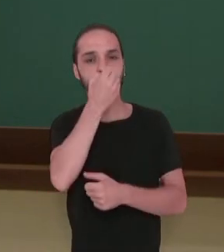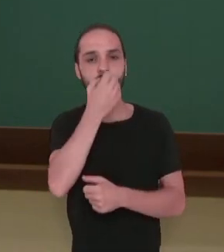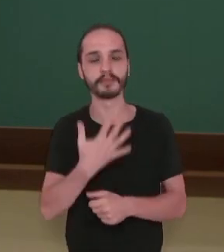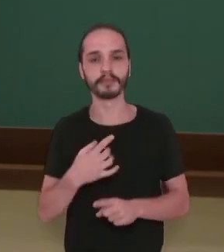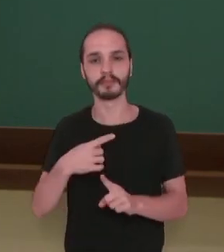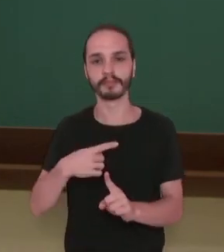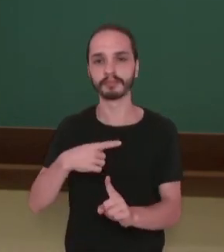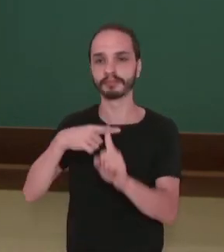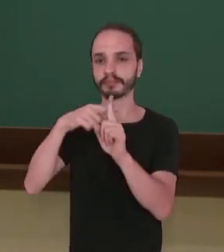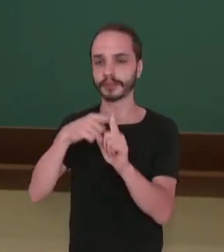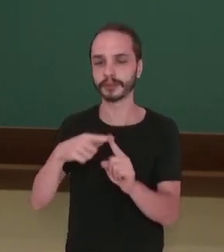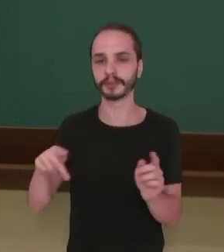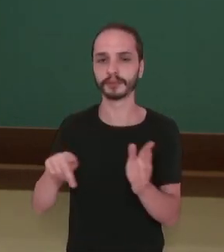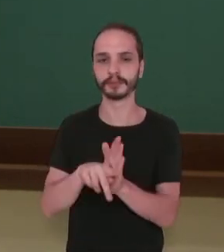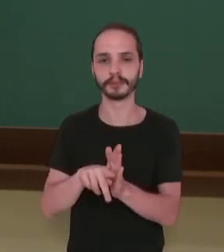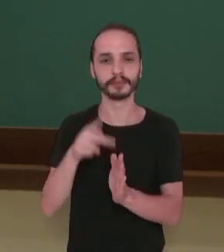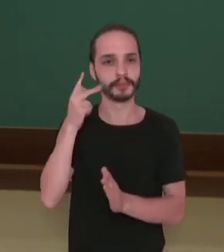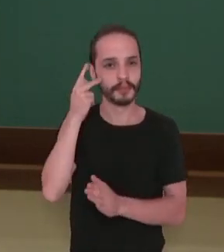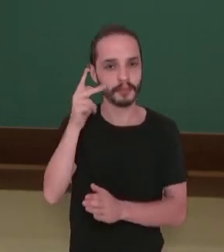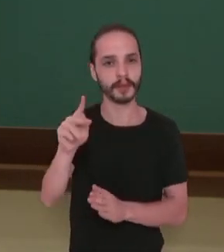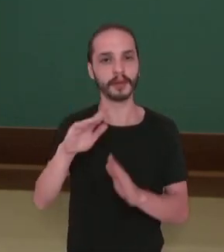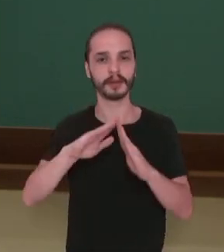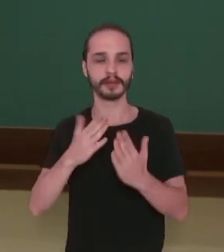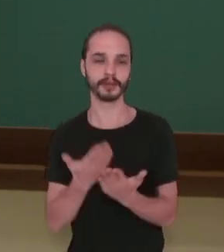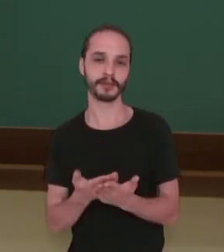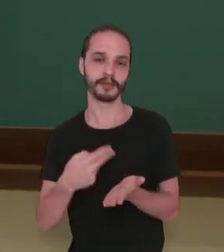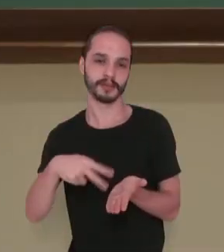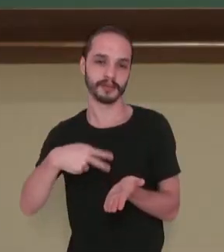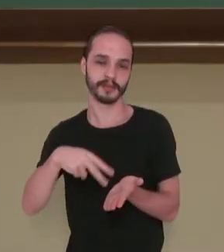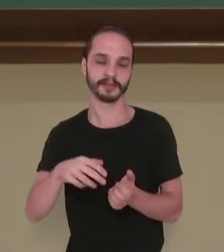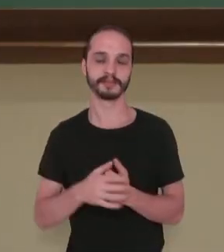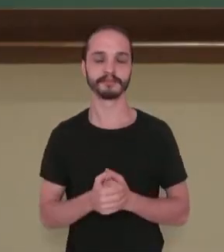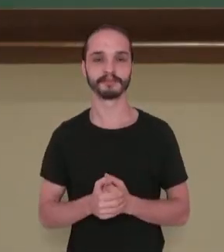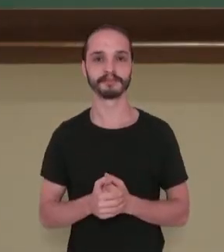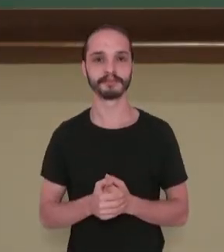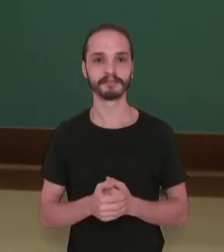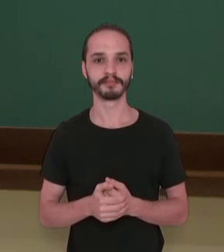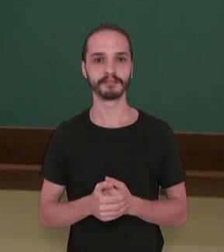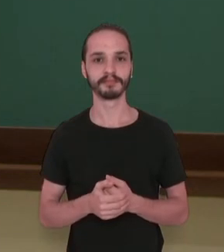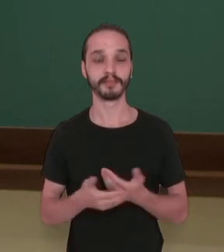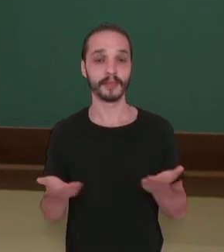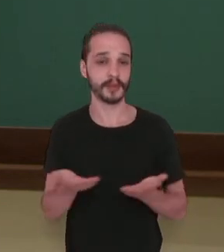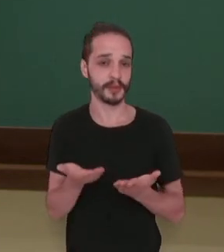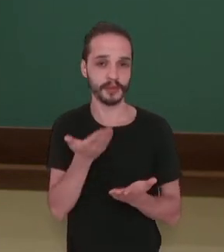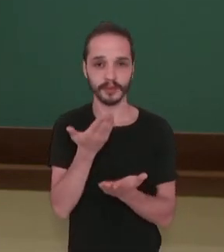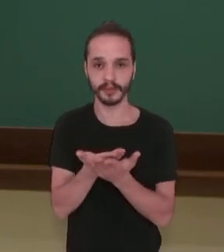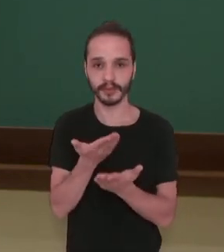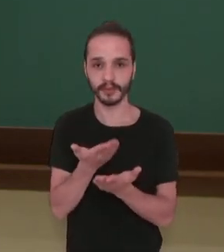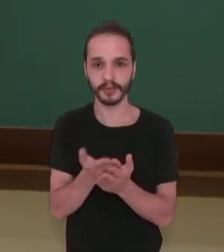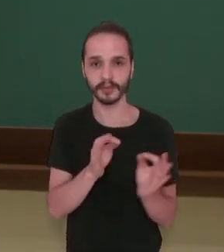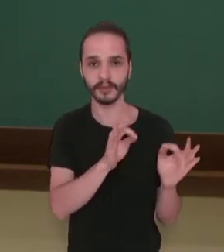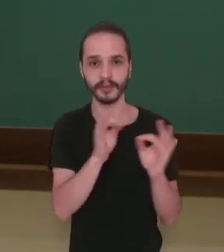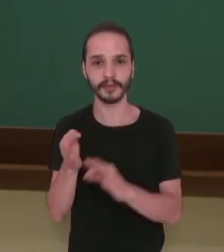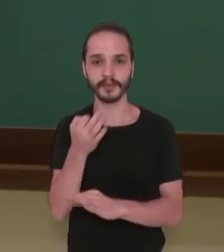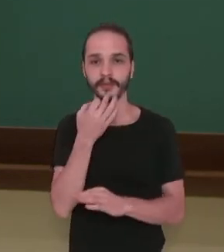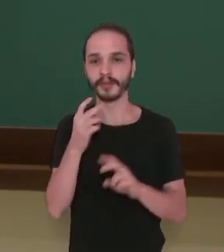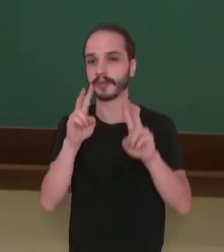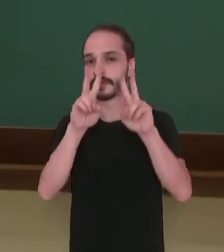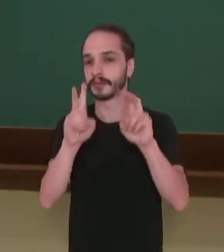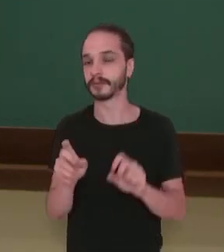dança fornece vários benefícios dentro da escola. Então, na aula de hoje, nós